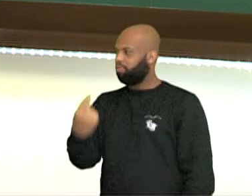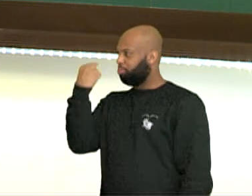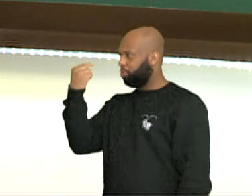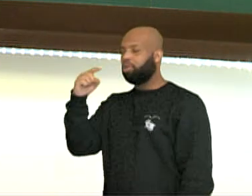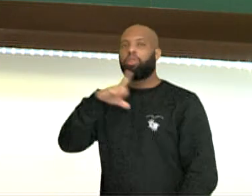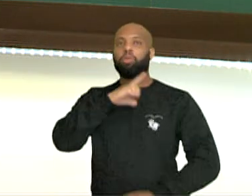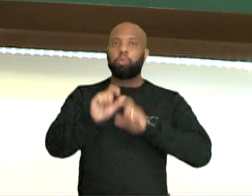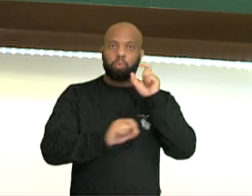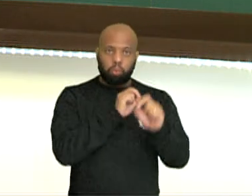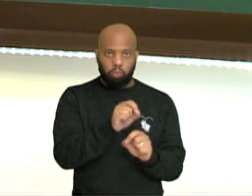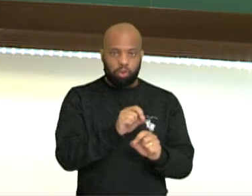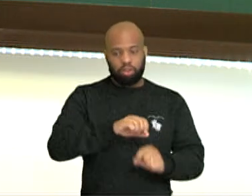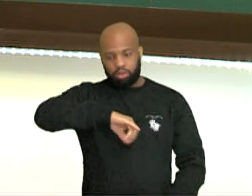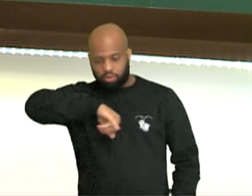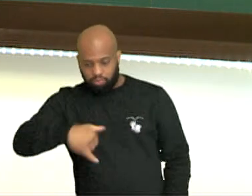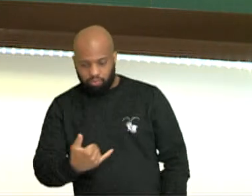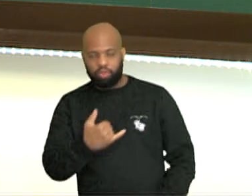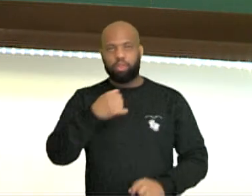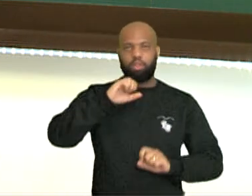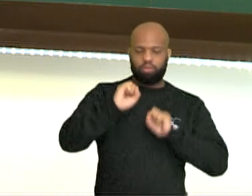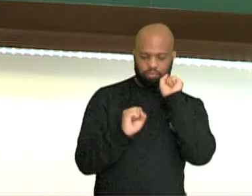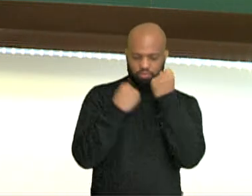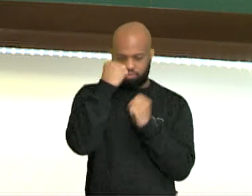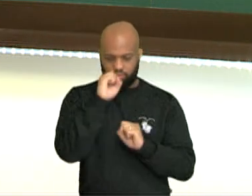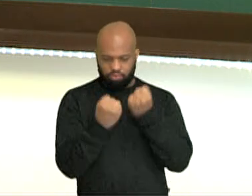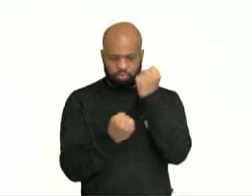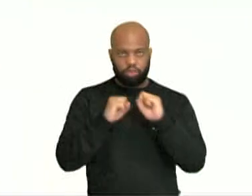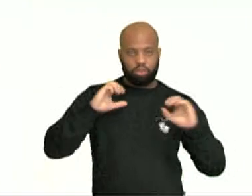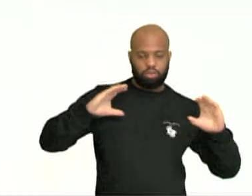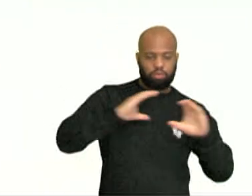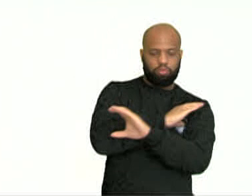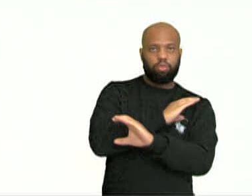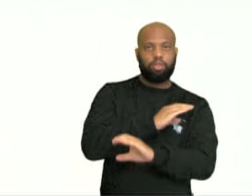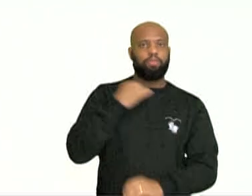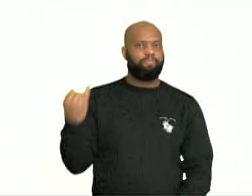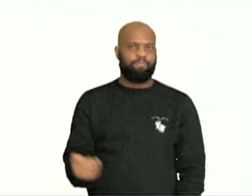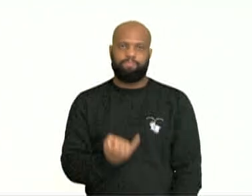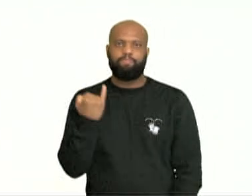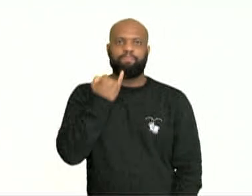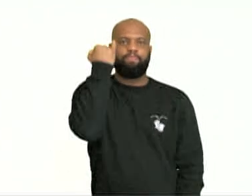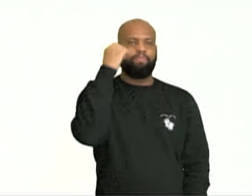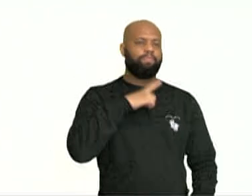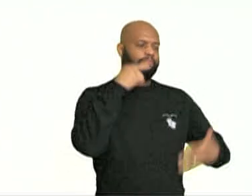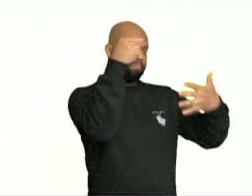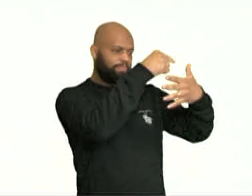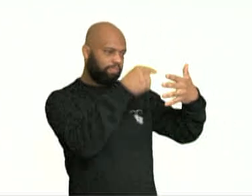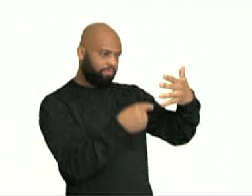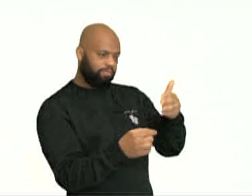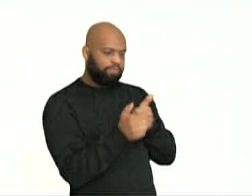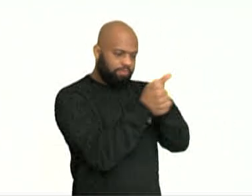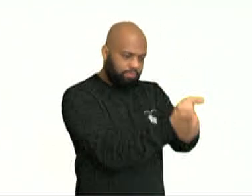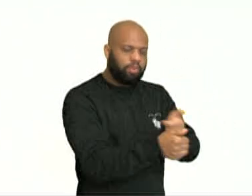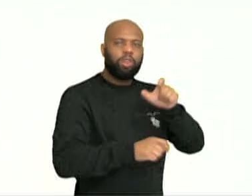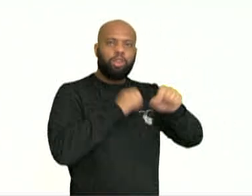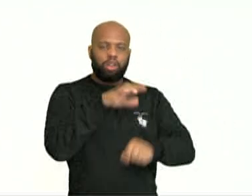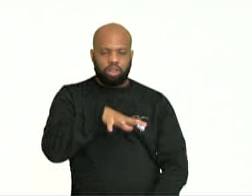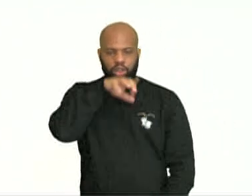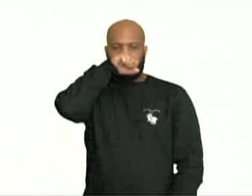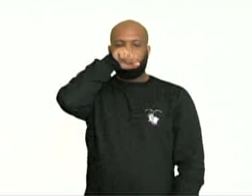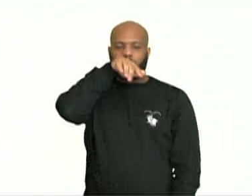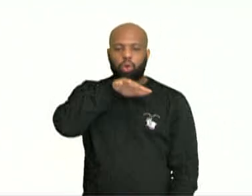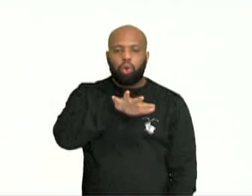que para aproveitar o exercício de forma completa é preciso contemplar uma série de fatores, como a respiração,